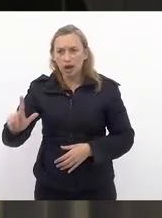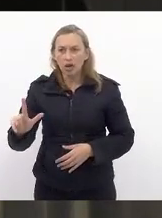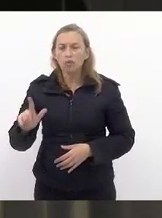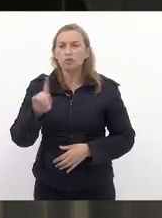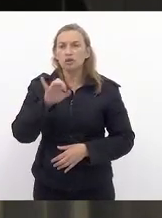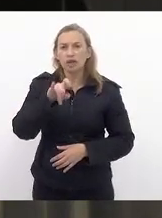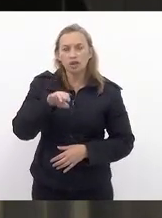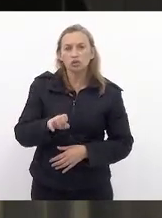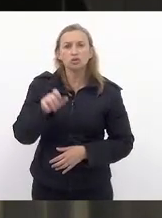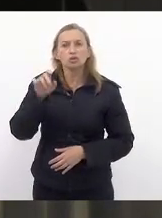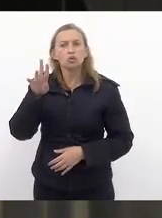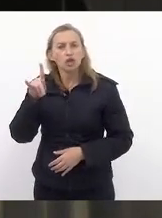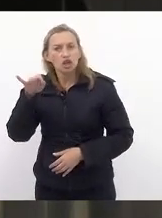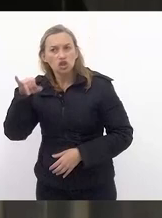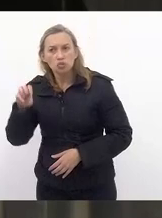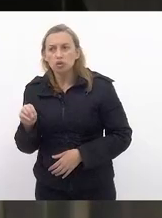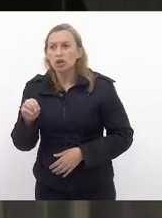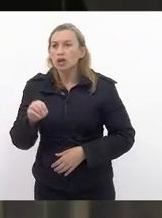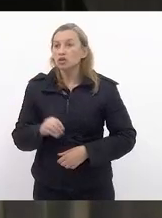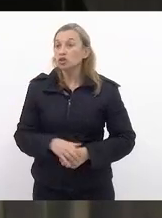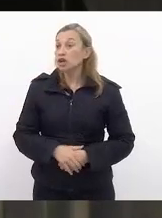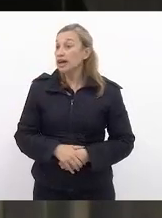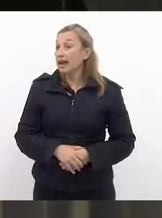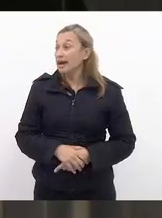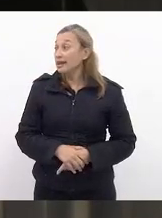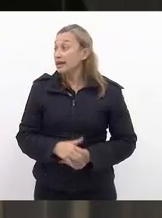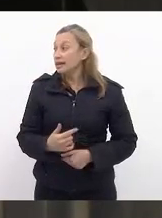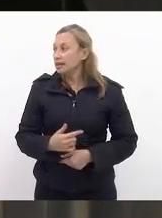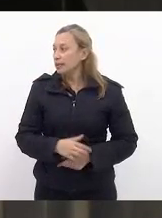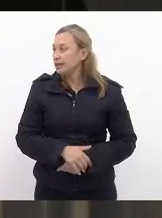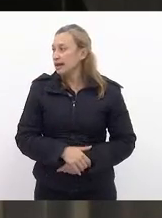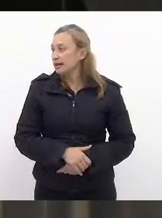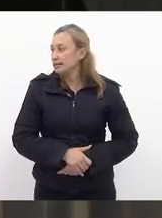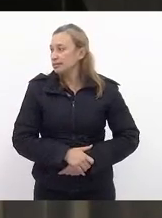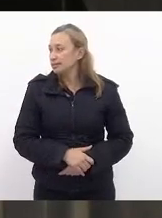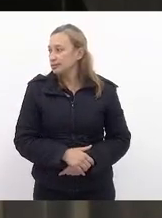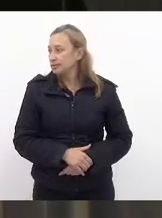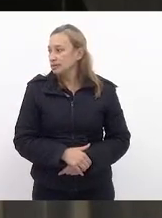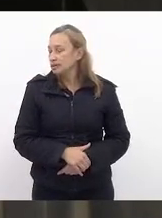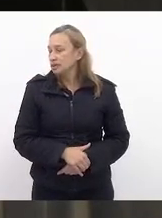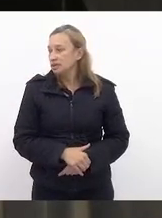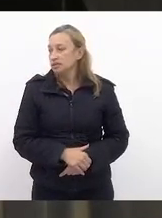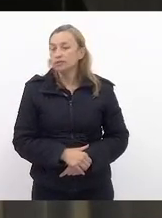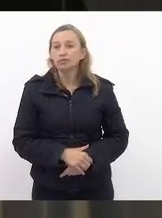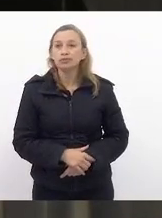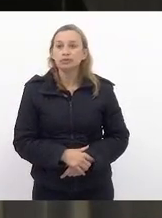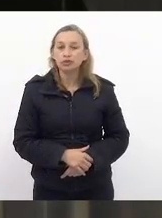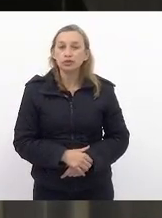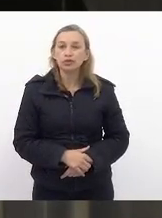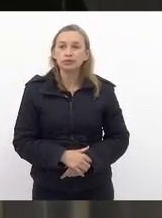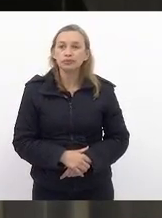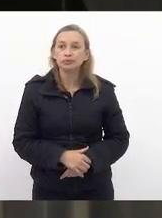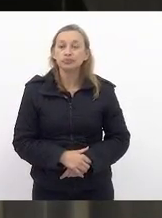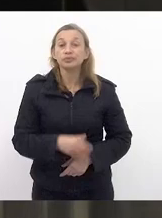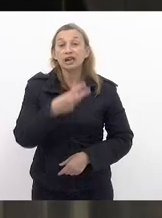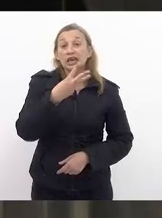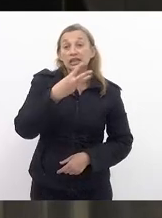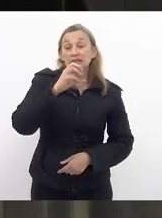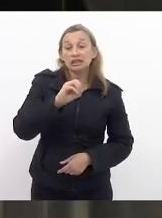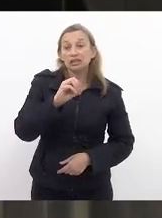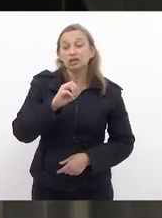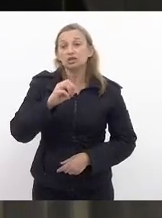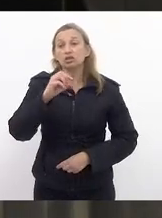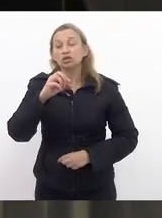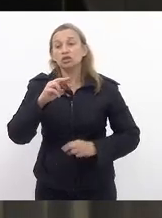da Unesco sabe o que dizem quem sabe quando esse documento a 30 de junho